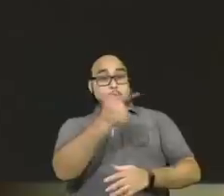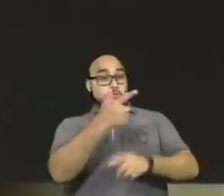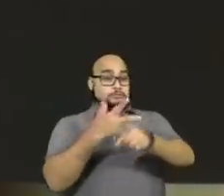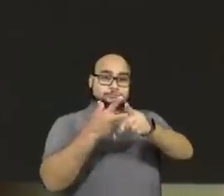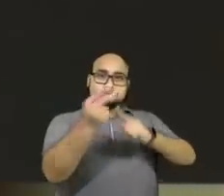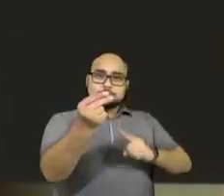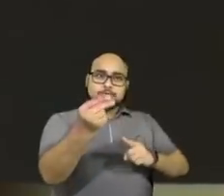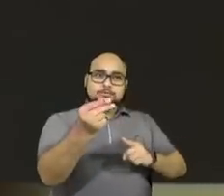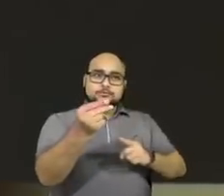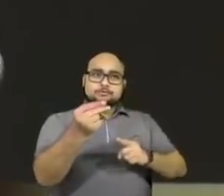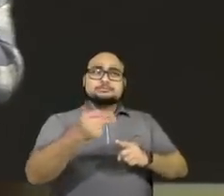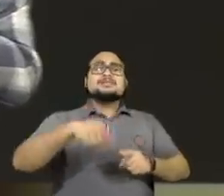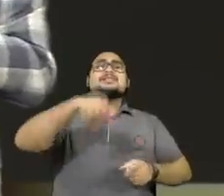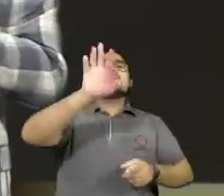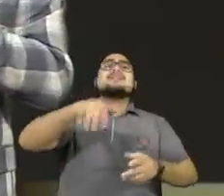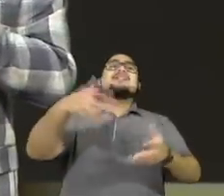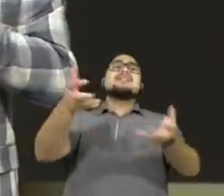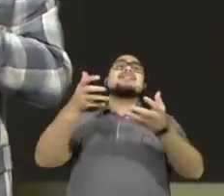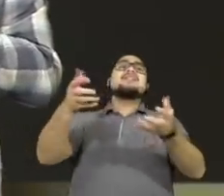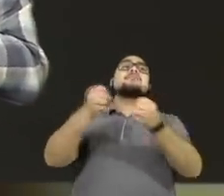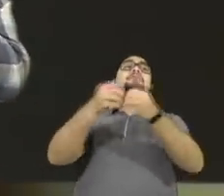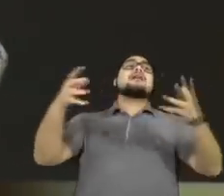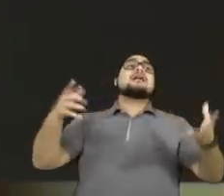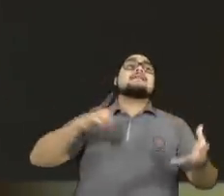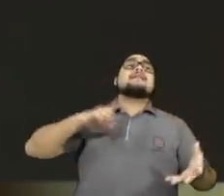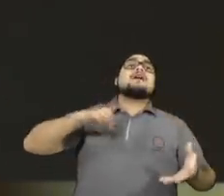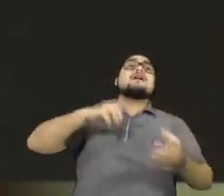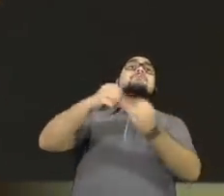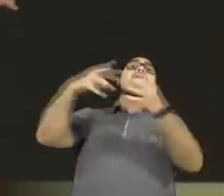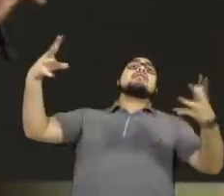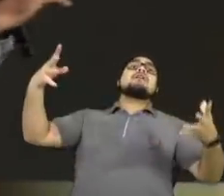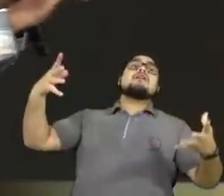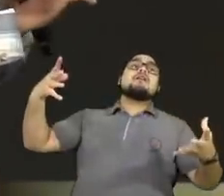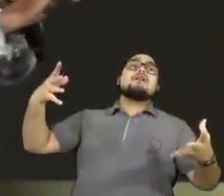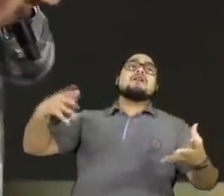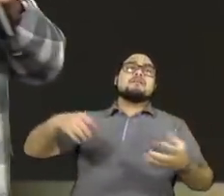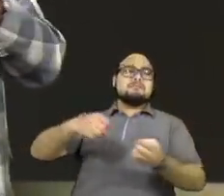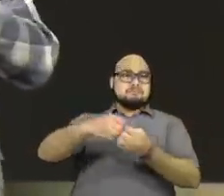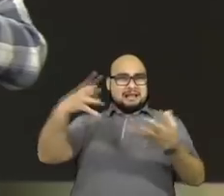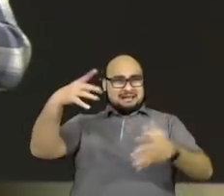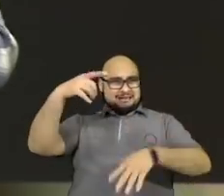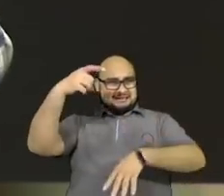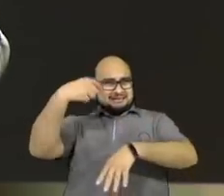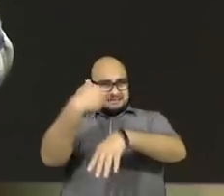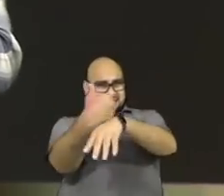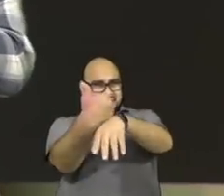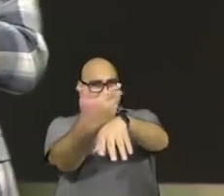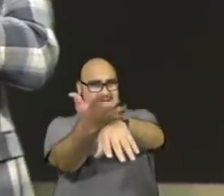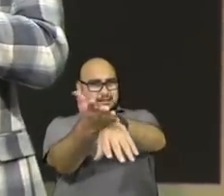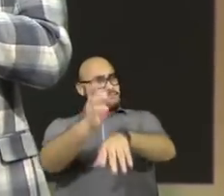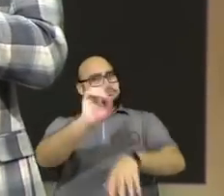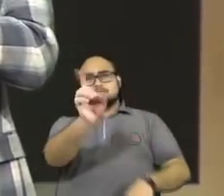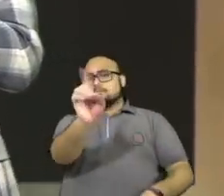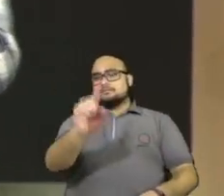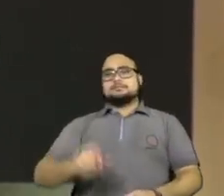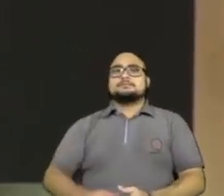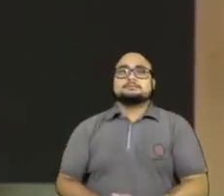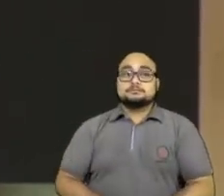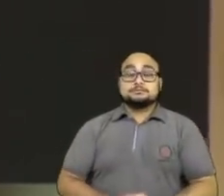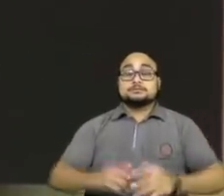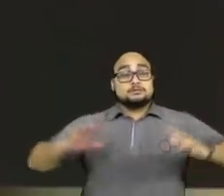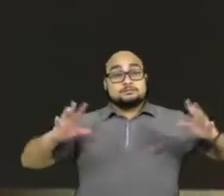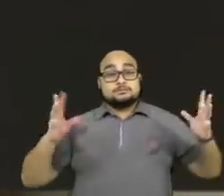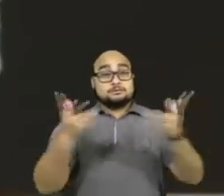Quem quer milagre aí? Tem milagre aí? Tem, não, milagre não é toda hora, não. O extraordinário, o incomum, o transcendente não é toda